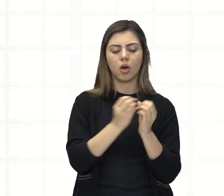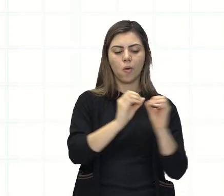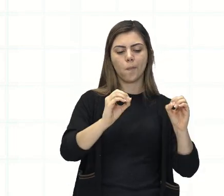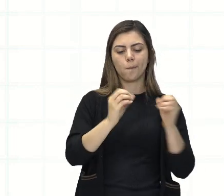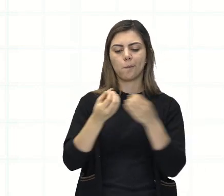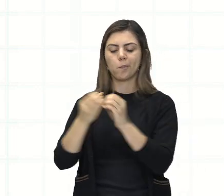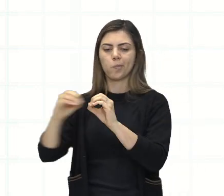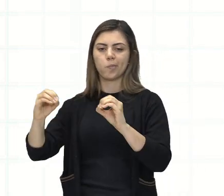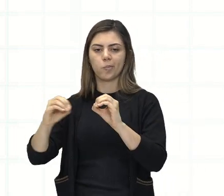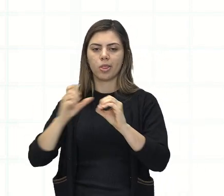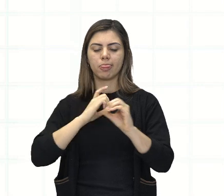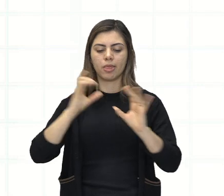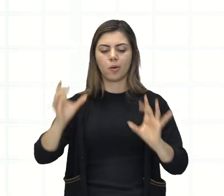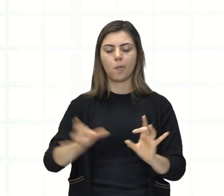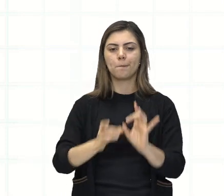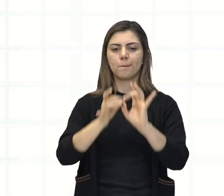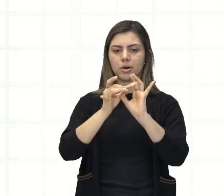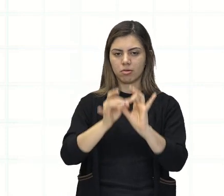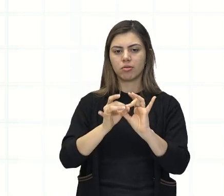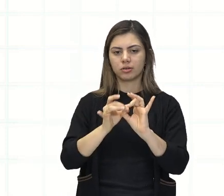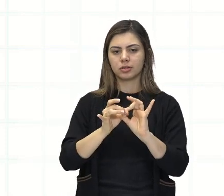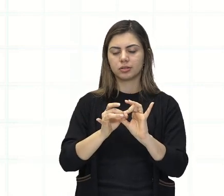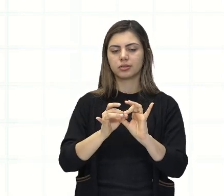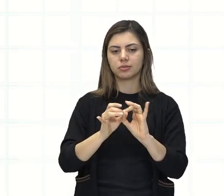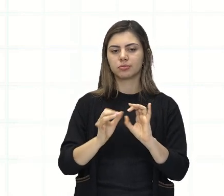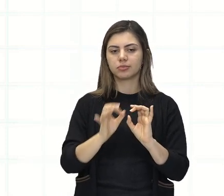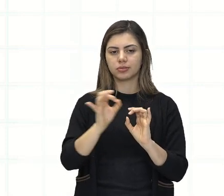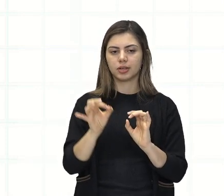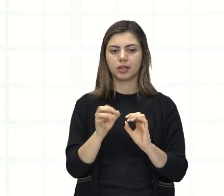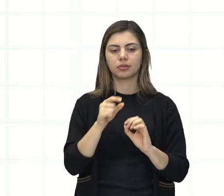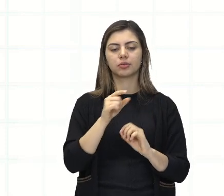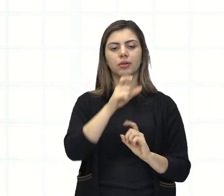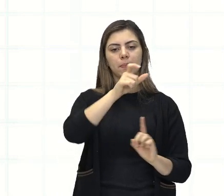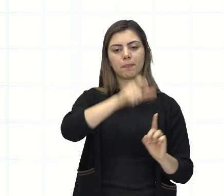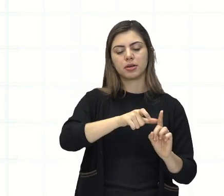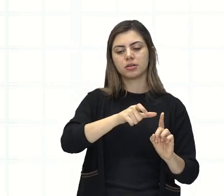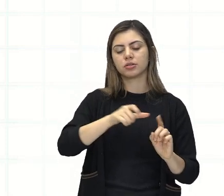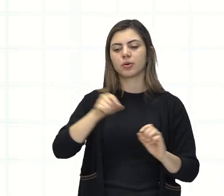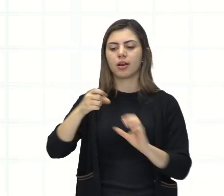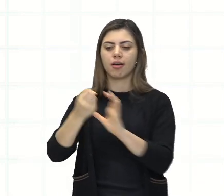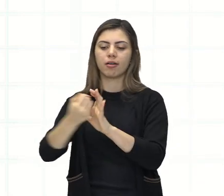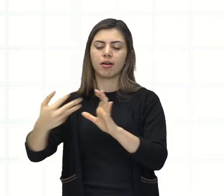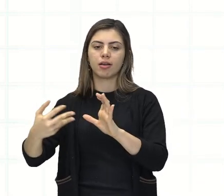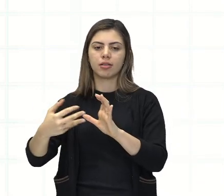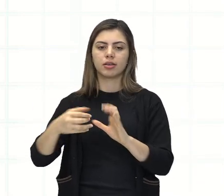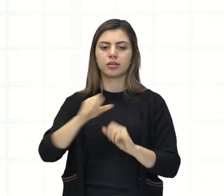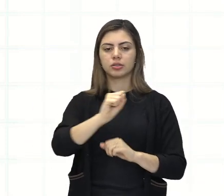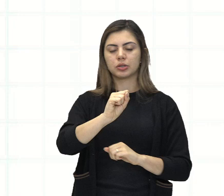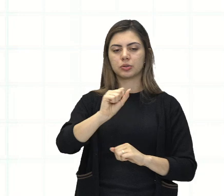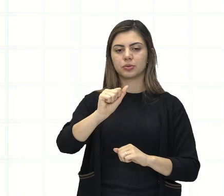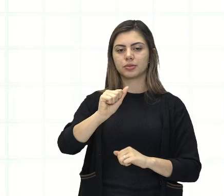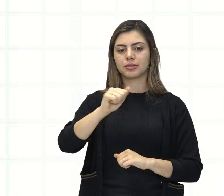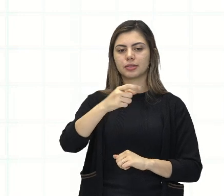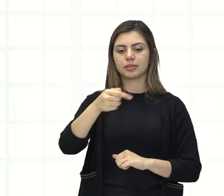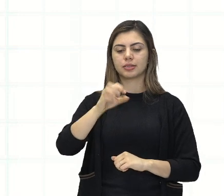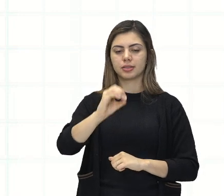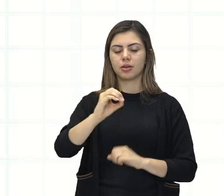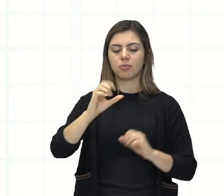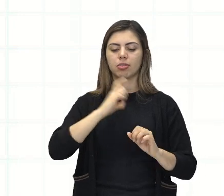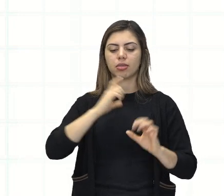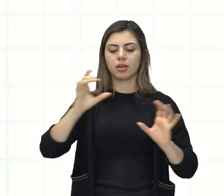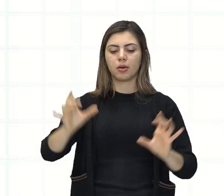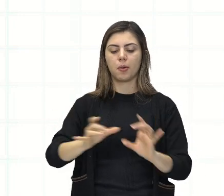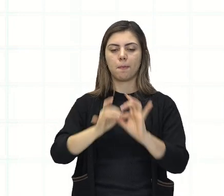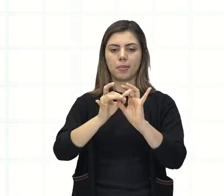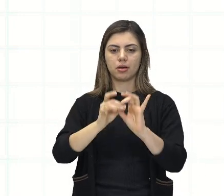ligando os seres à sua característica. Então, aqui não é uma ação.